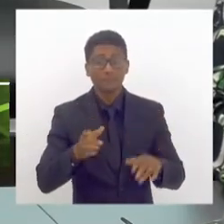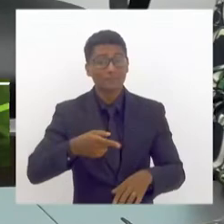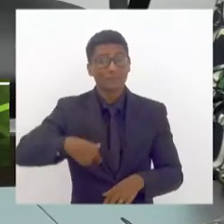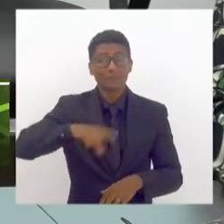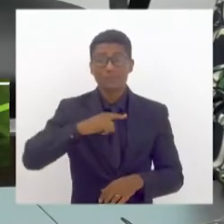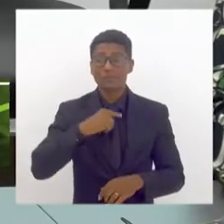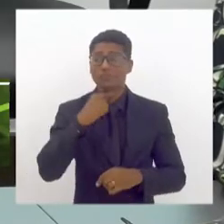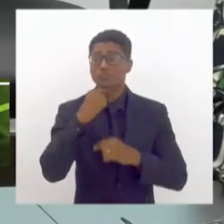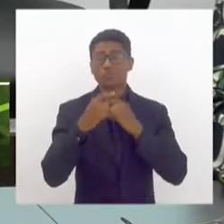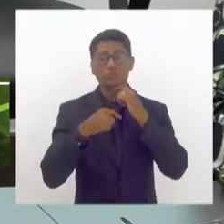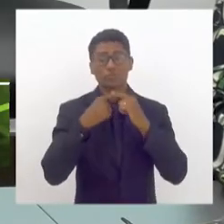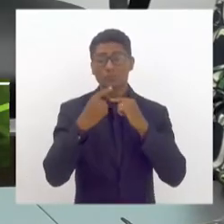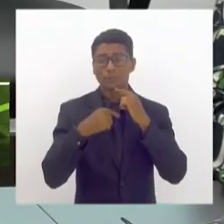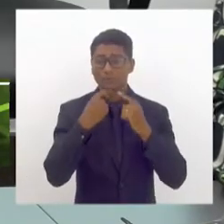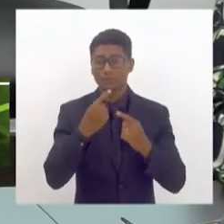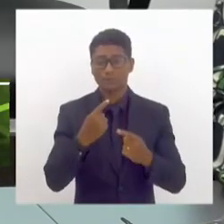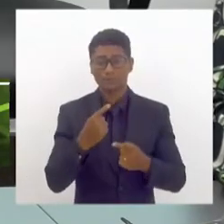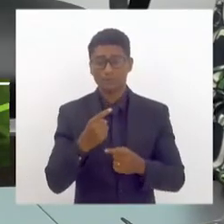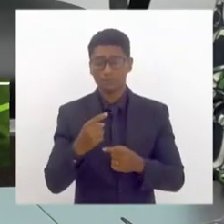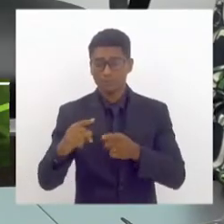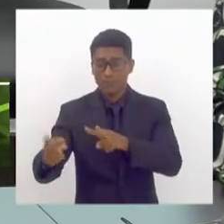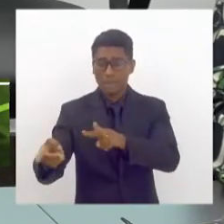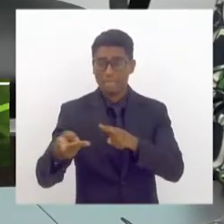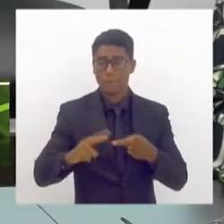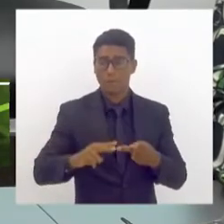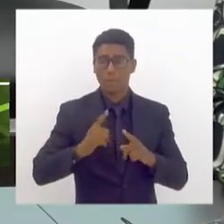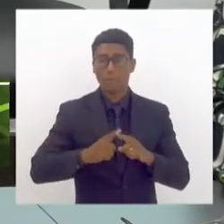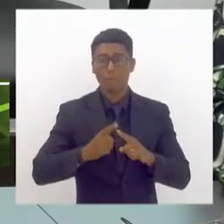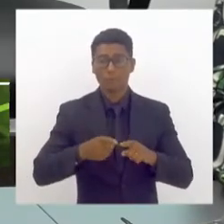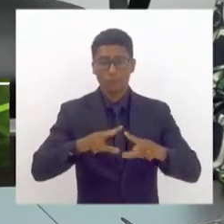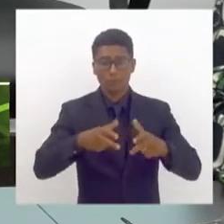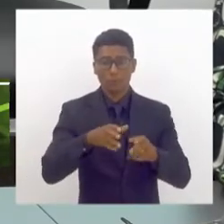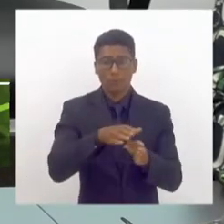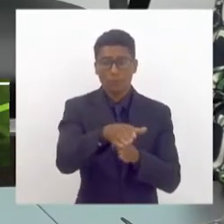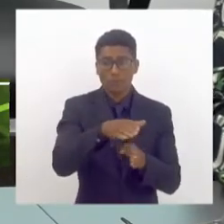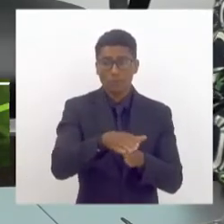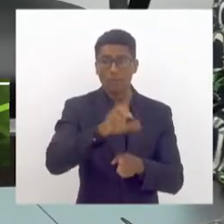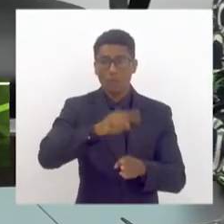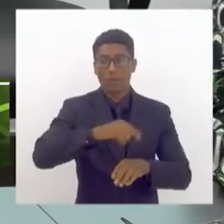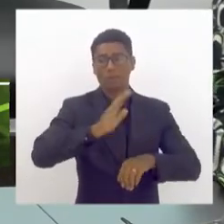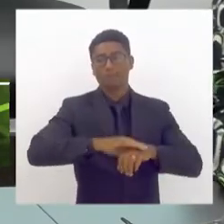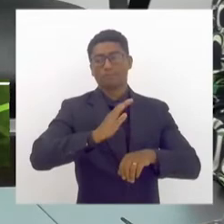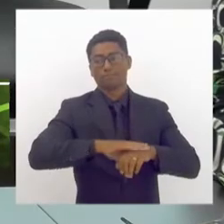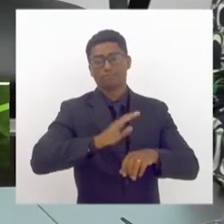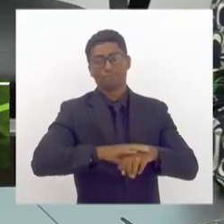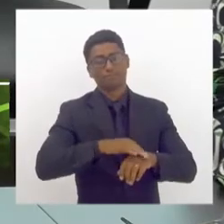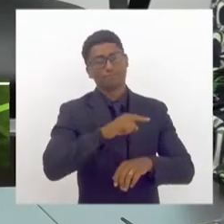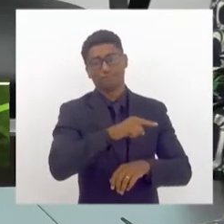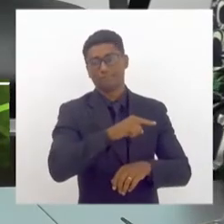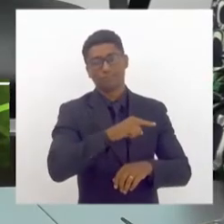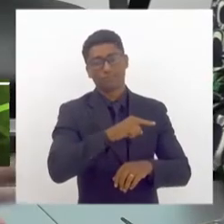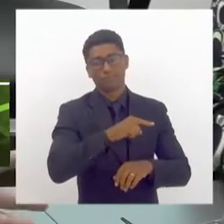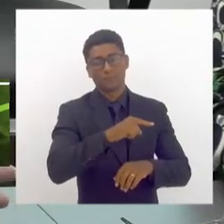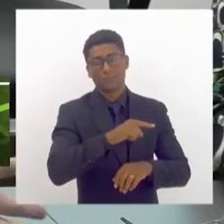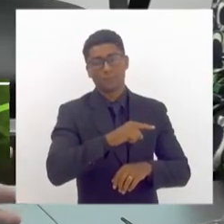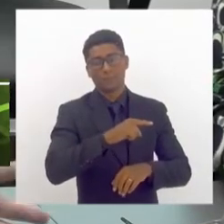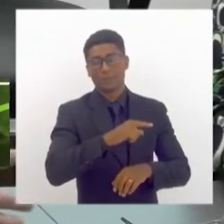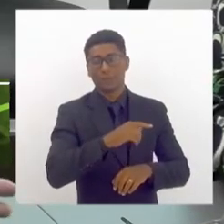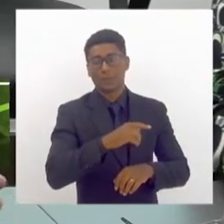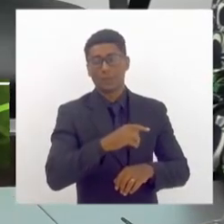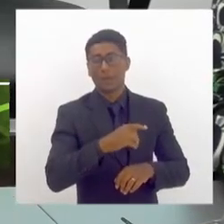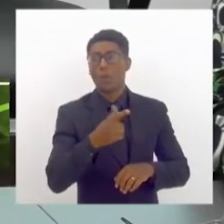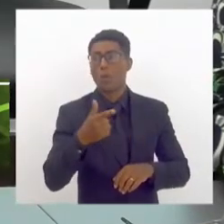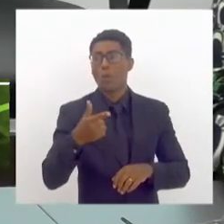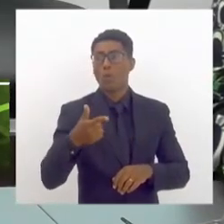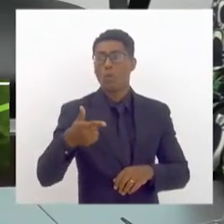utilizar esse artifício, porque o Conselho é um órgão de Estado autônomo que não integra o quadro de nenhuma